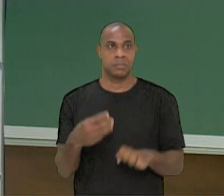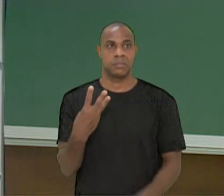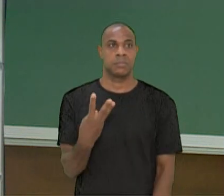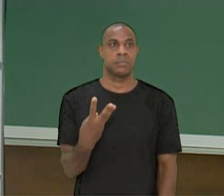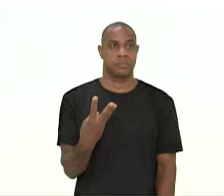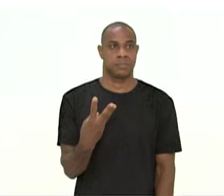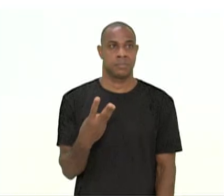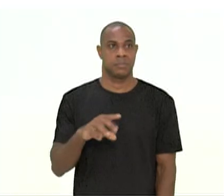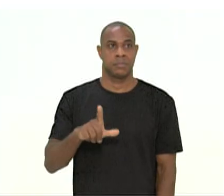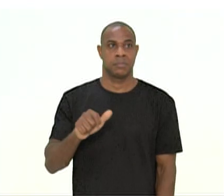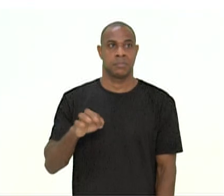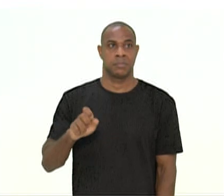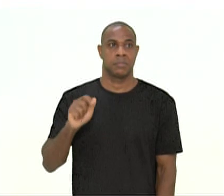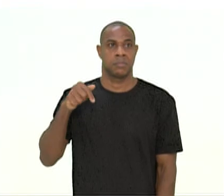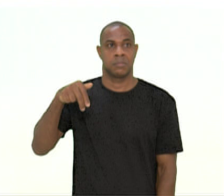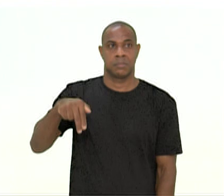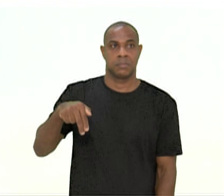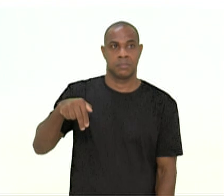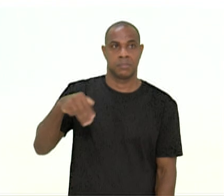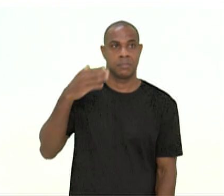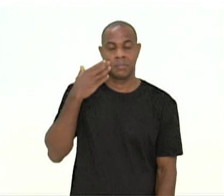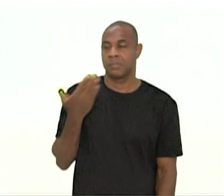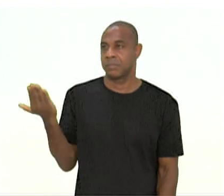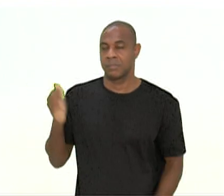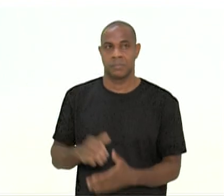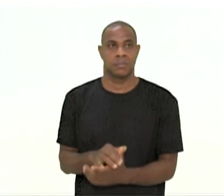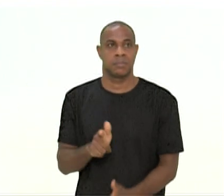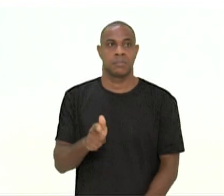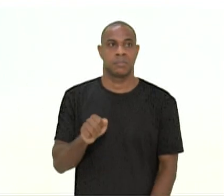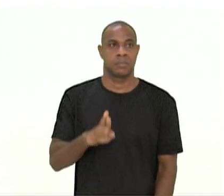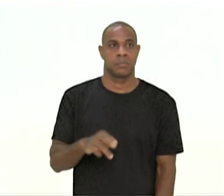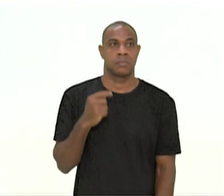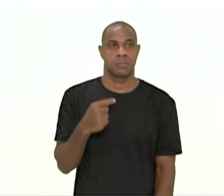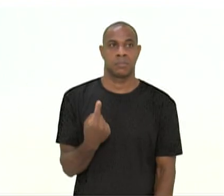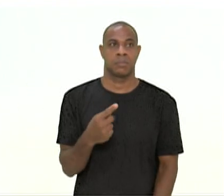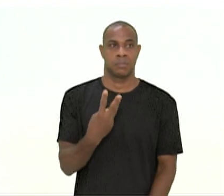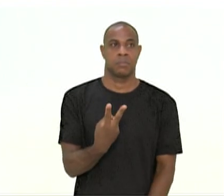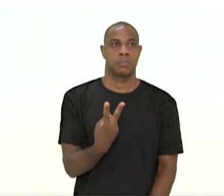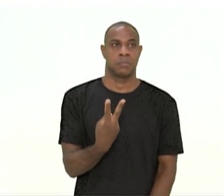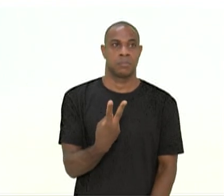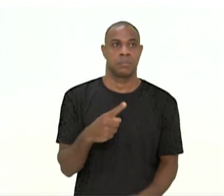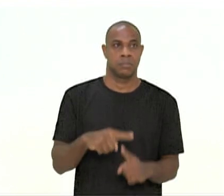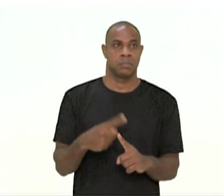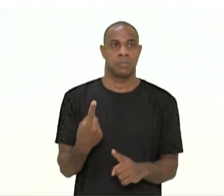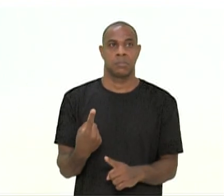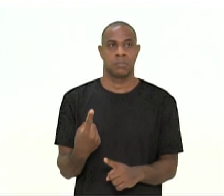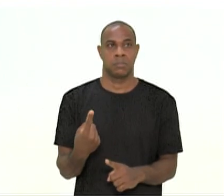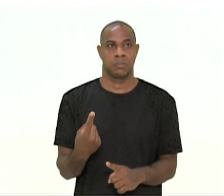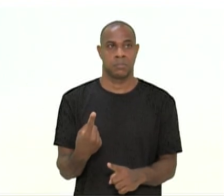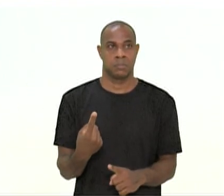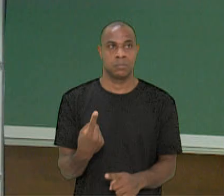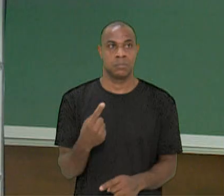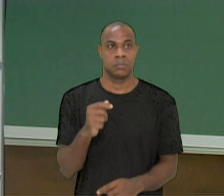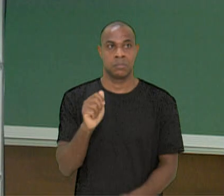o quê? O 2 do m e o 1 do n, 3. Da onde saiu o 2 e o 1? Dos expoentes,